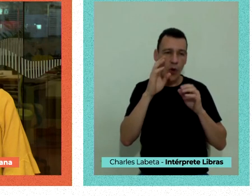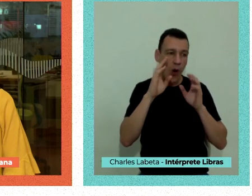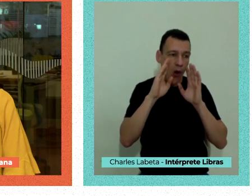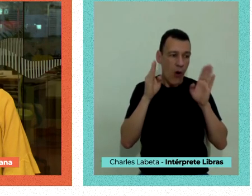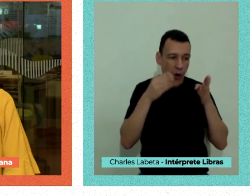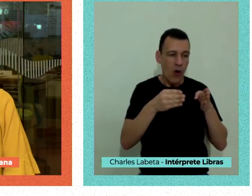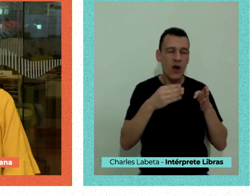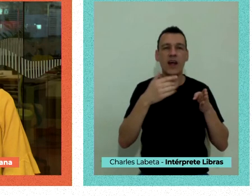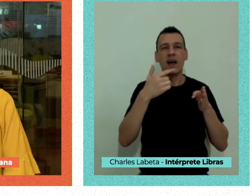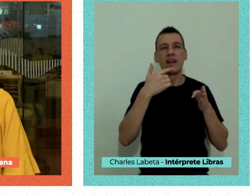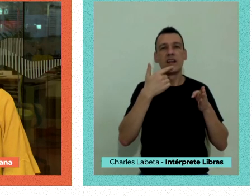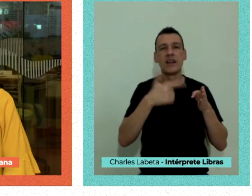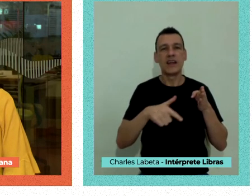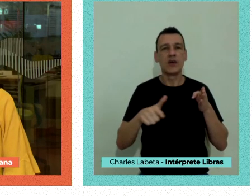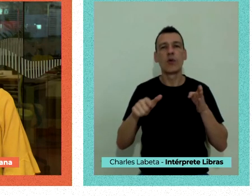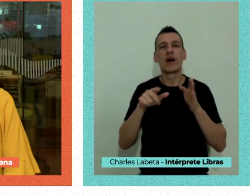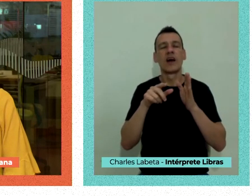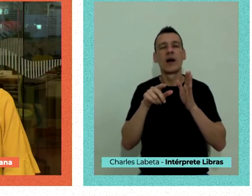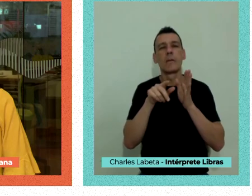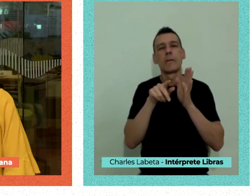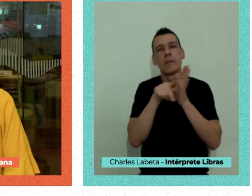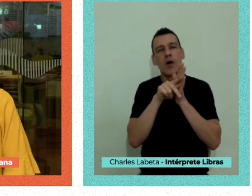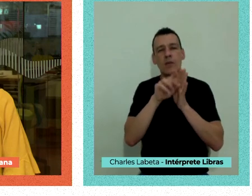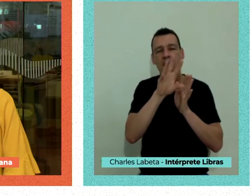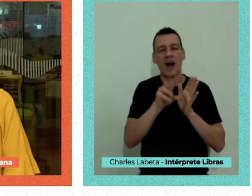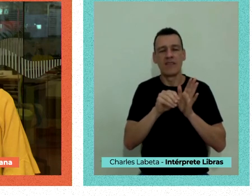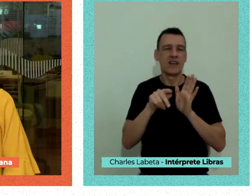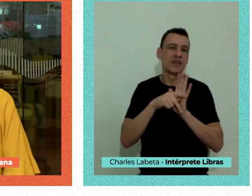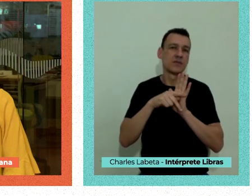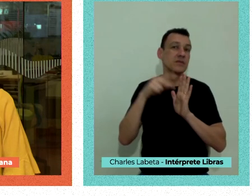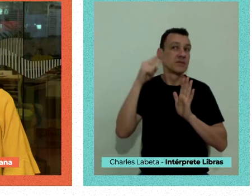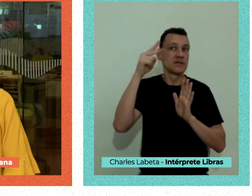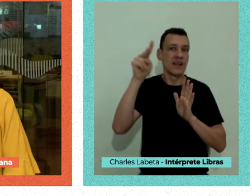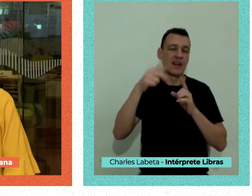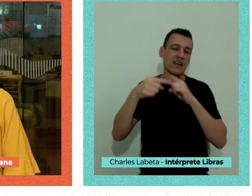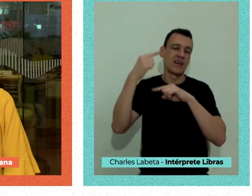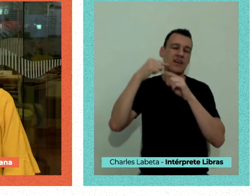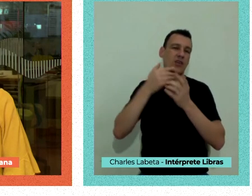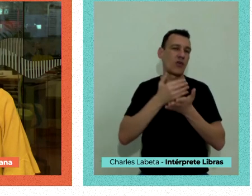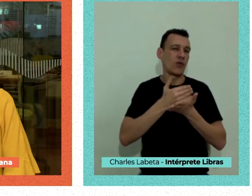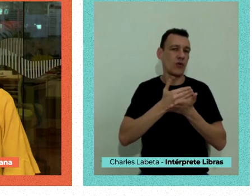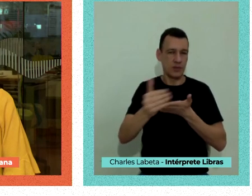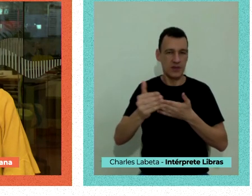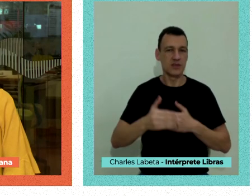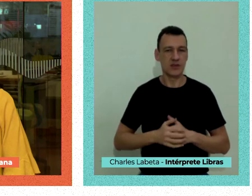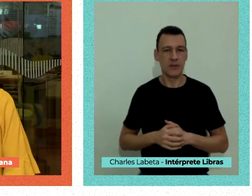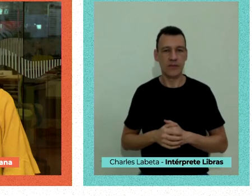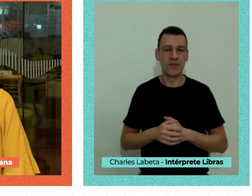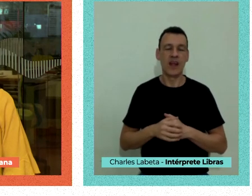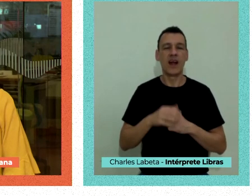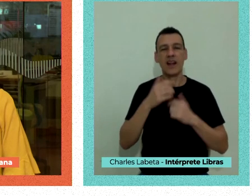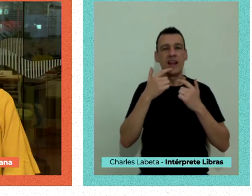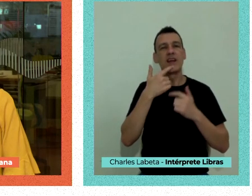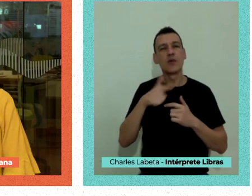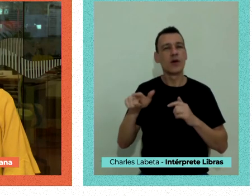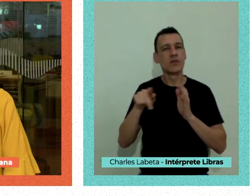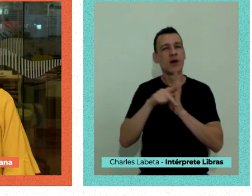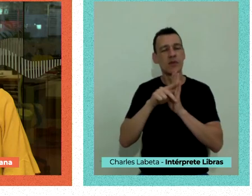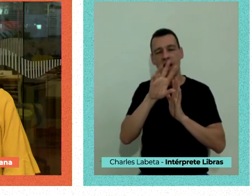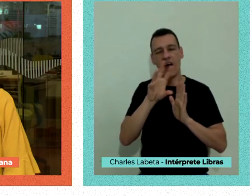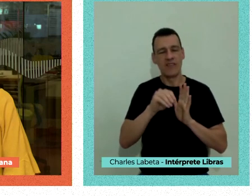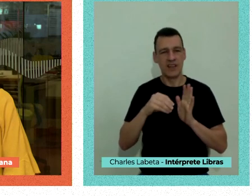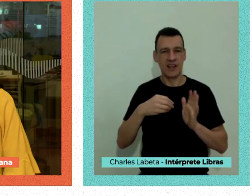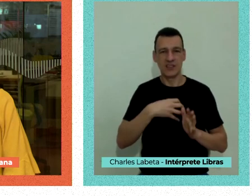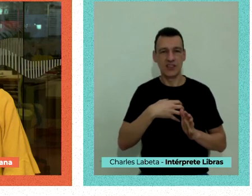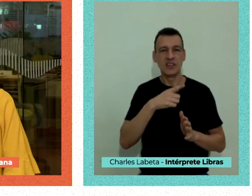as línguas bantas, né? Quer não, as línguas bantas, que são dos povos africanos, elas fazem parte